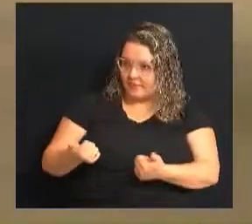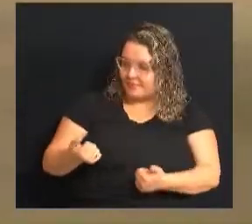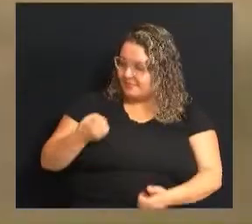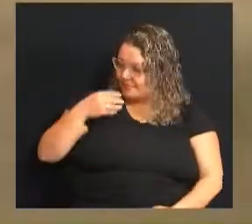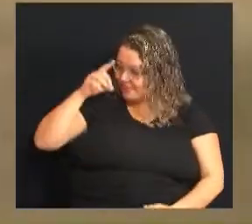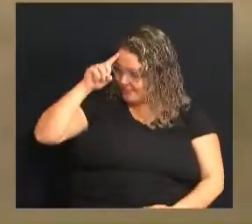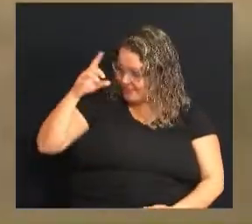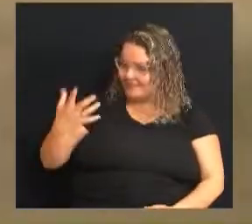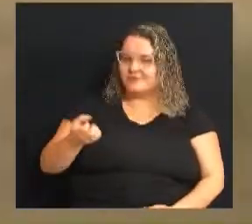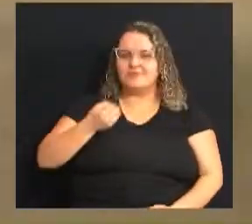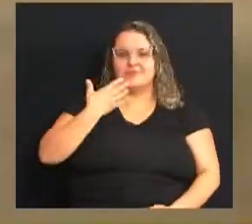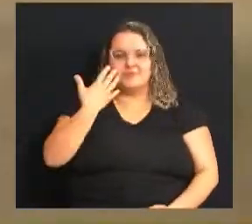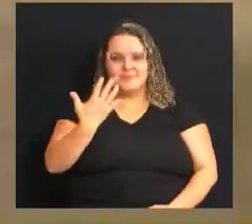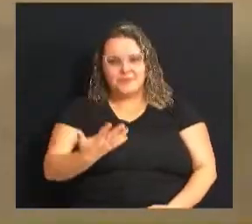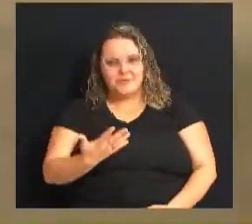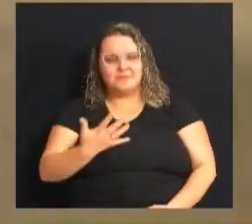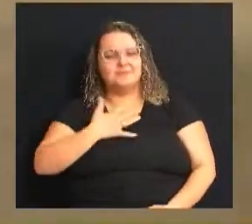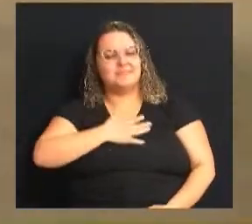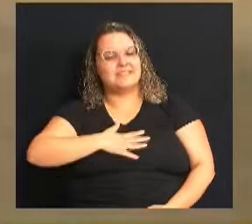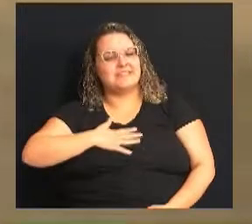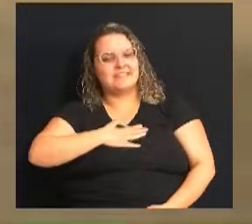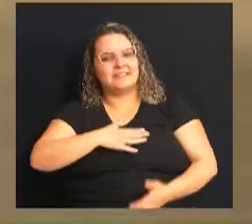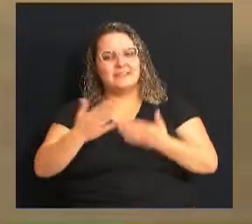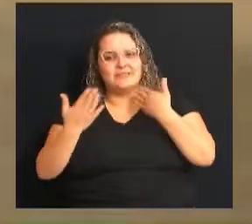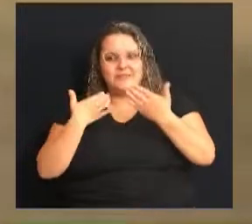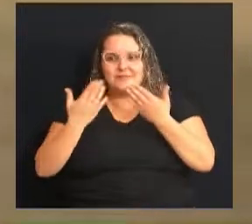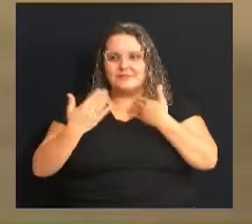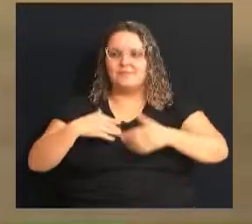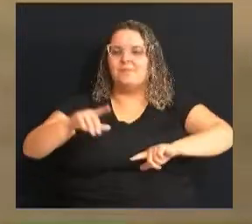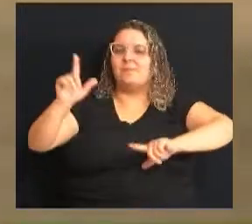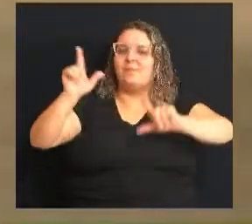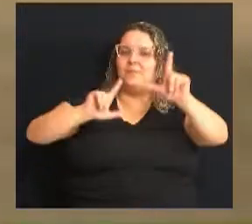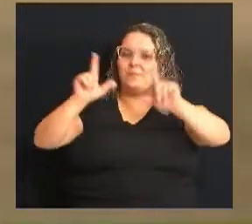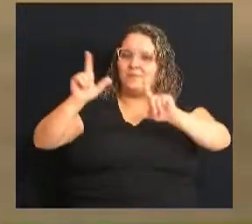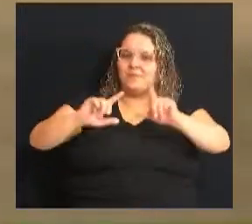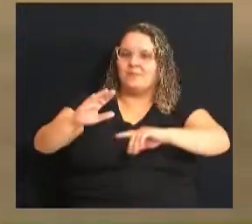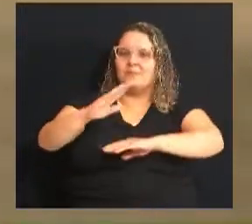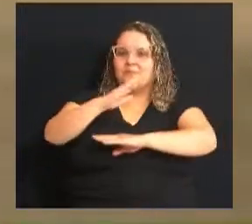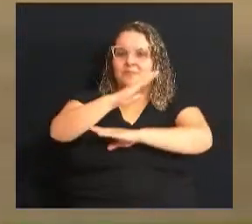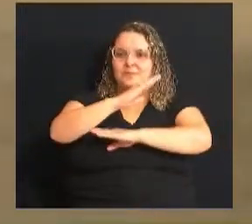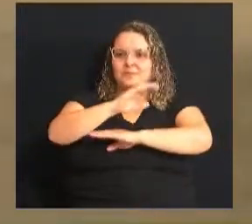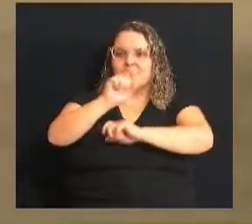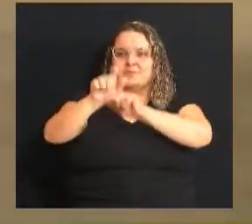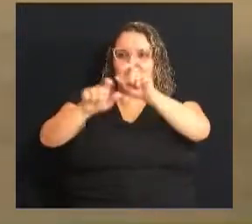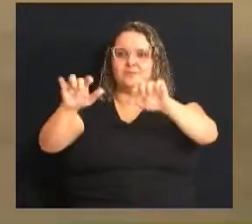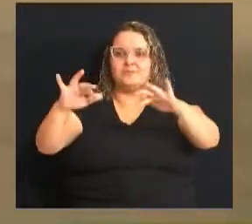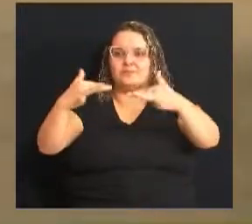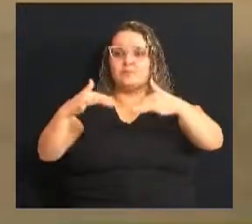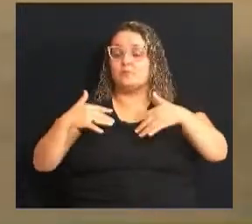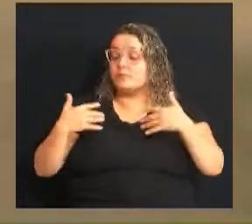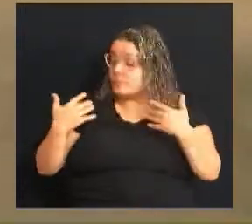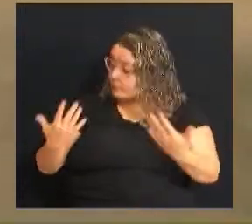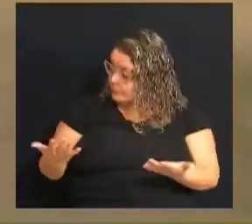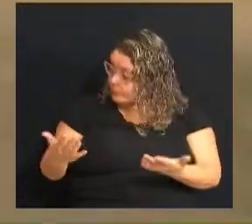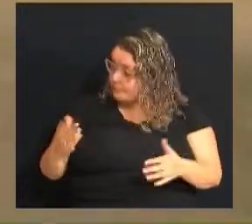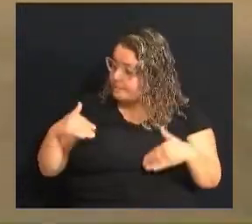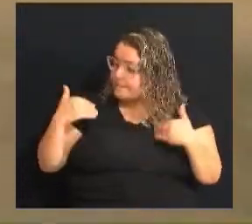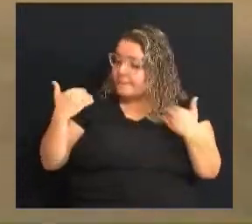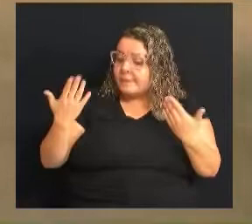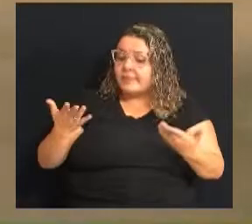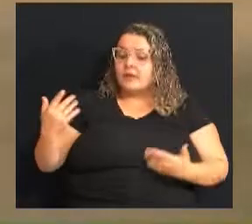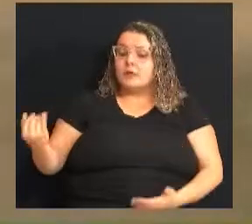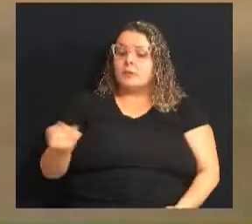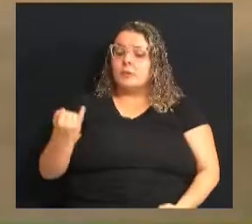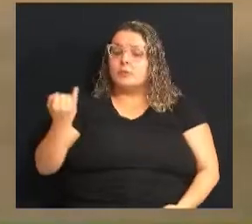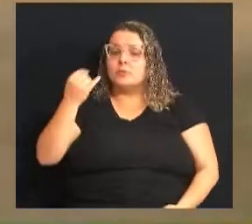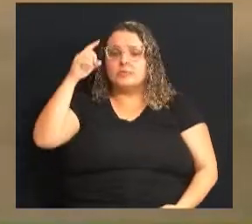Tudo bem, prazer falar com a TV Câmara e com os seus telespectadores. Bom, qual a importância aí desse